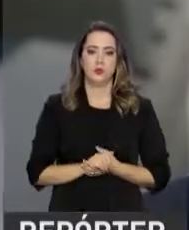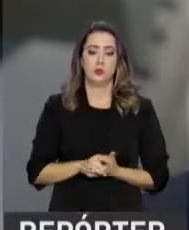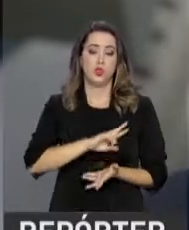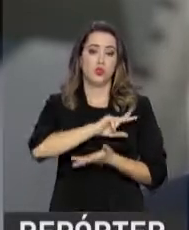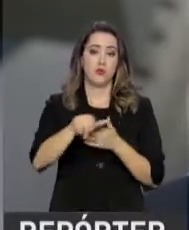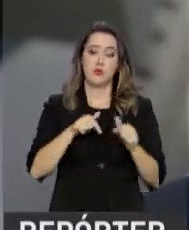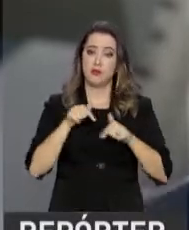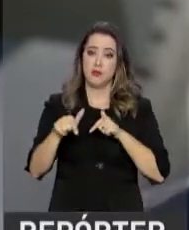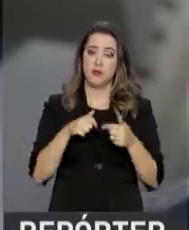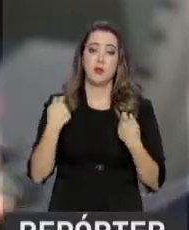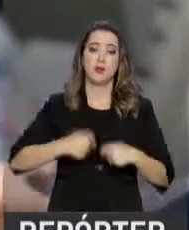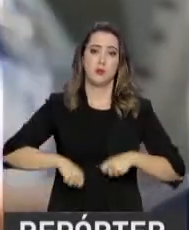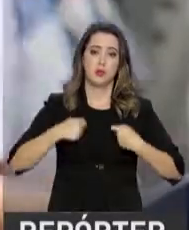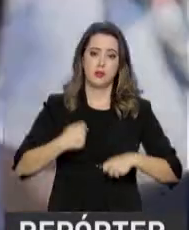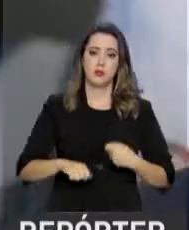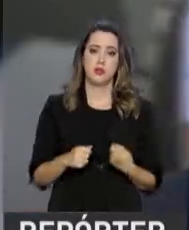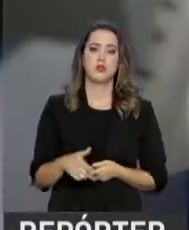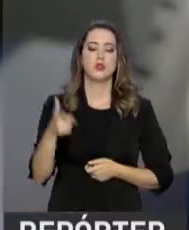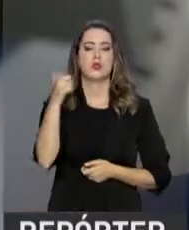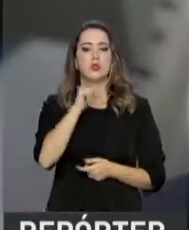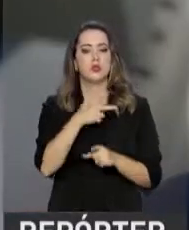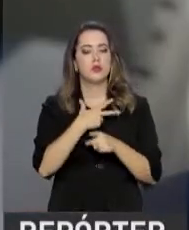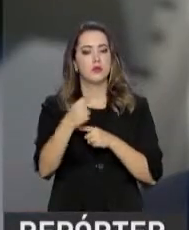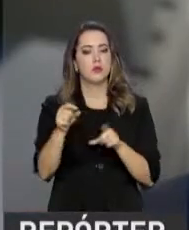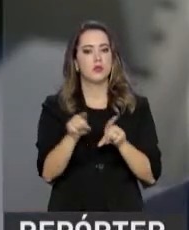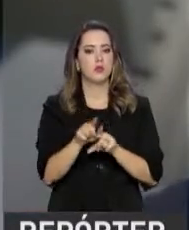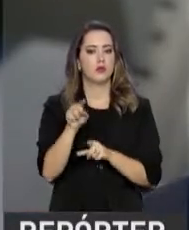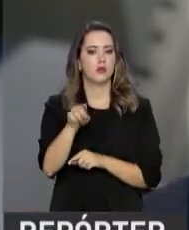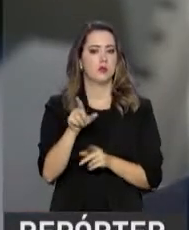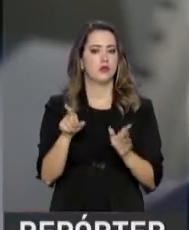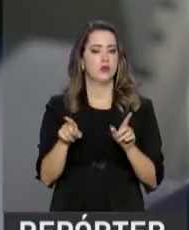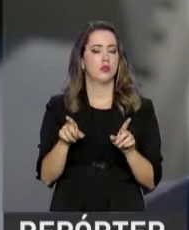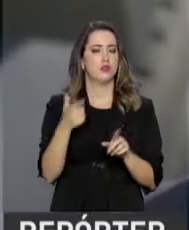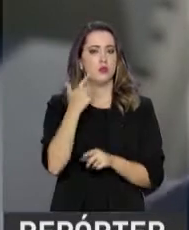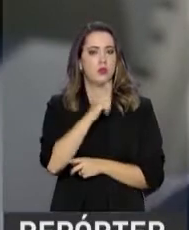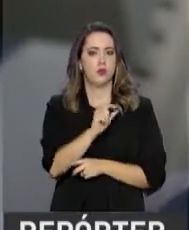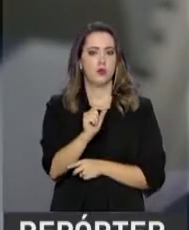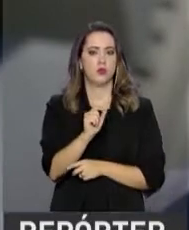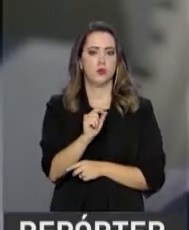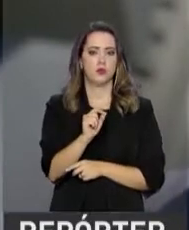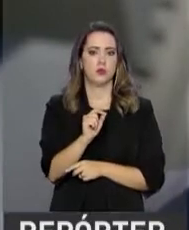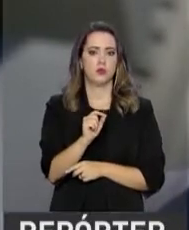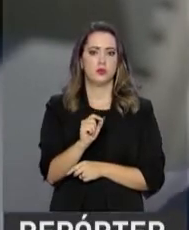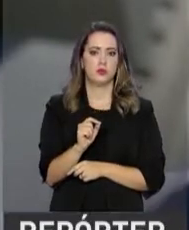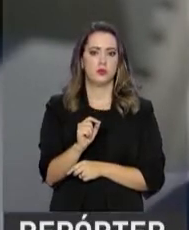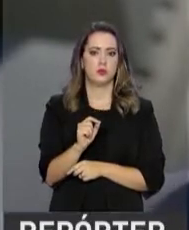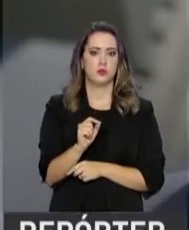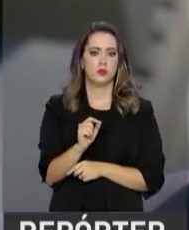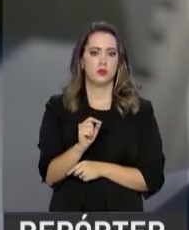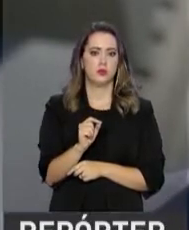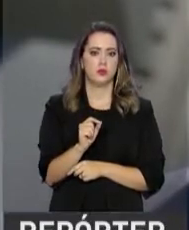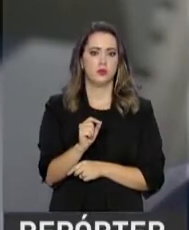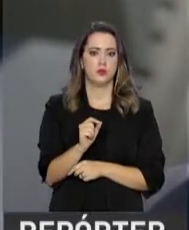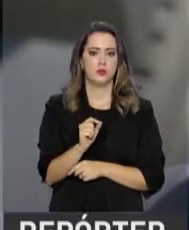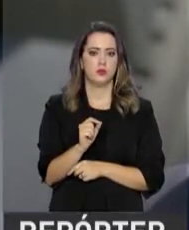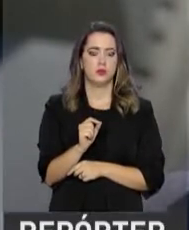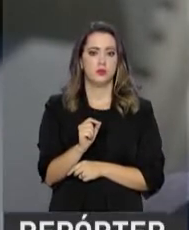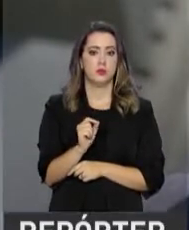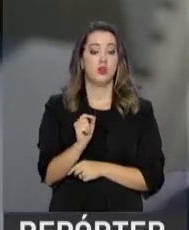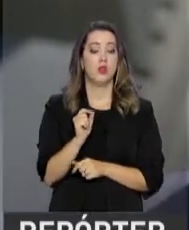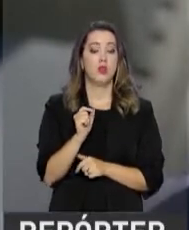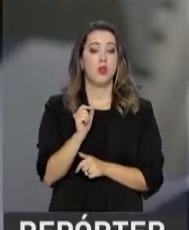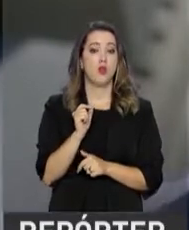operações têm obtido seu sucesso na medida em que têm atingido a a a 11a a